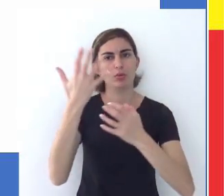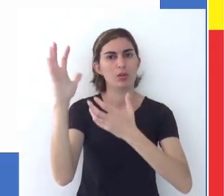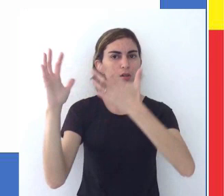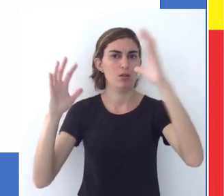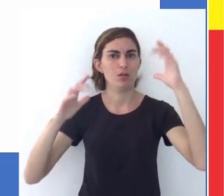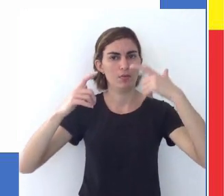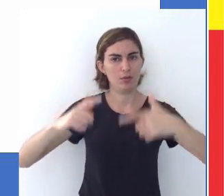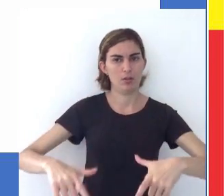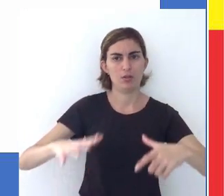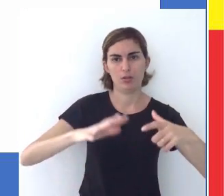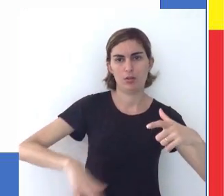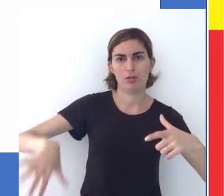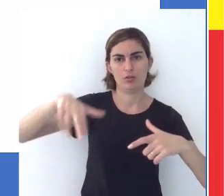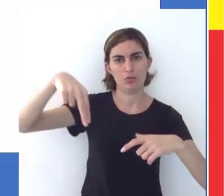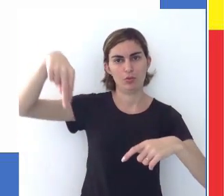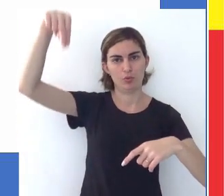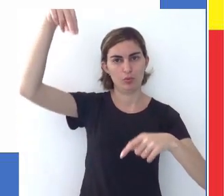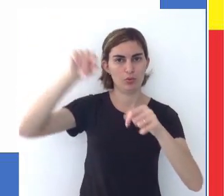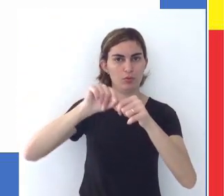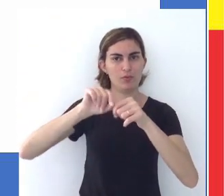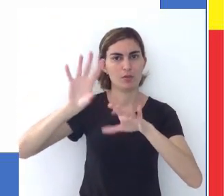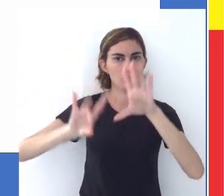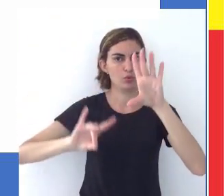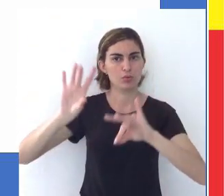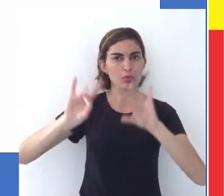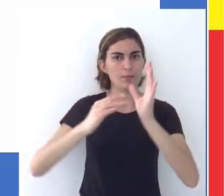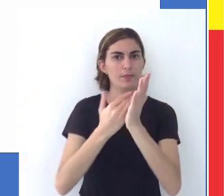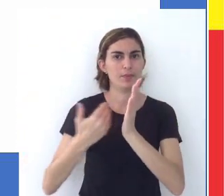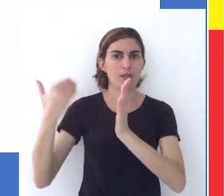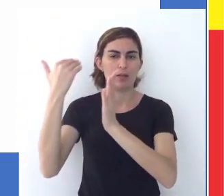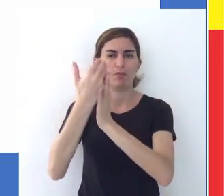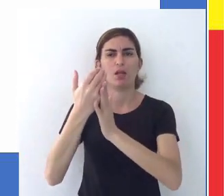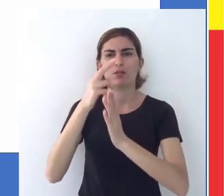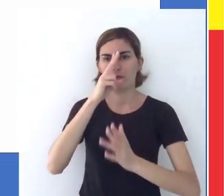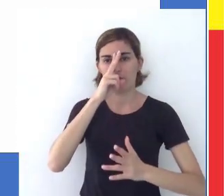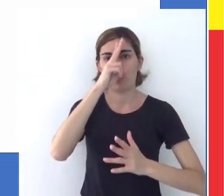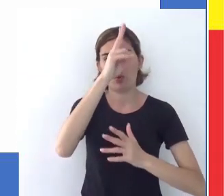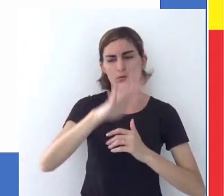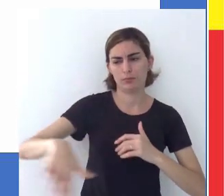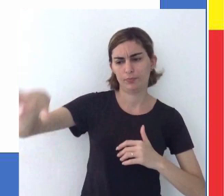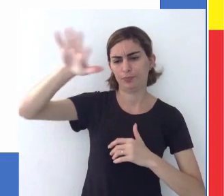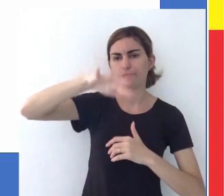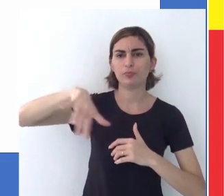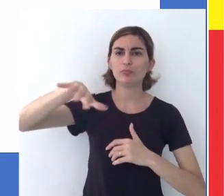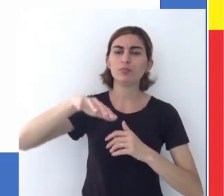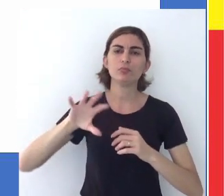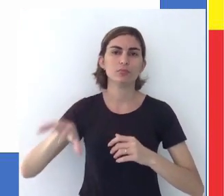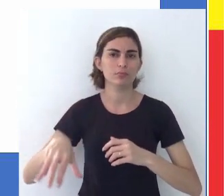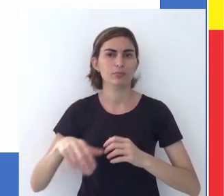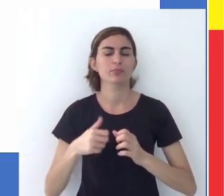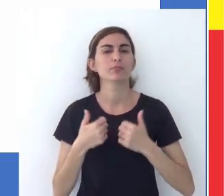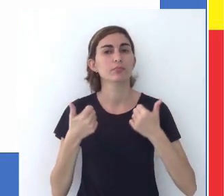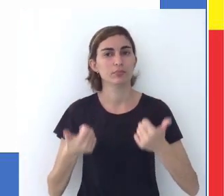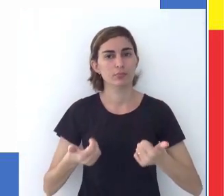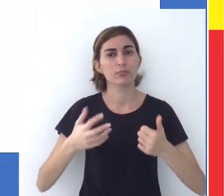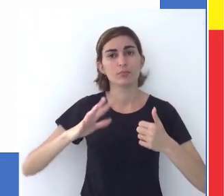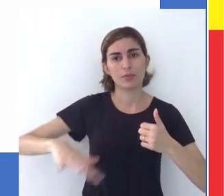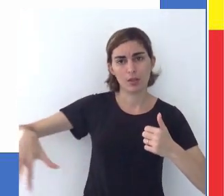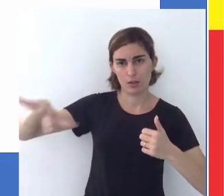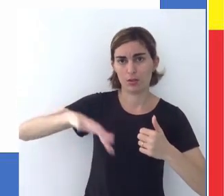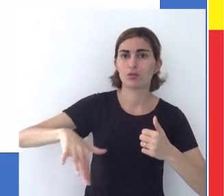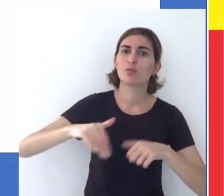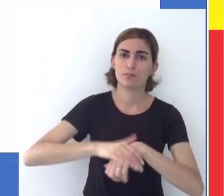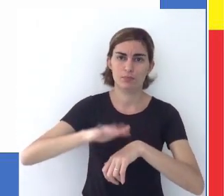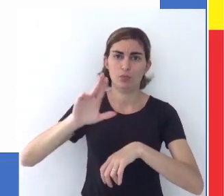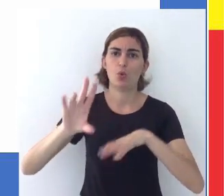também na região norte, e isso faz com que a umidade ela fique cada vez mais intensa nessa região. Tá, gente? Então, é